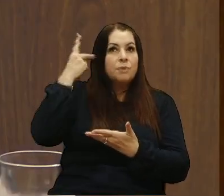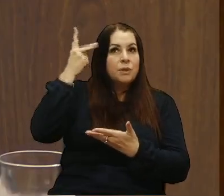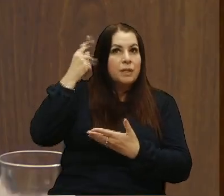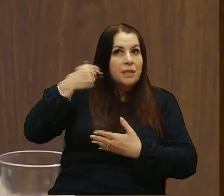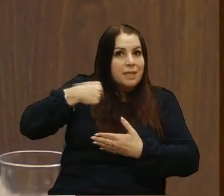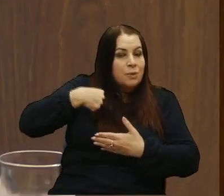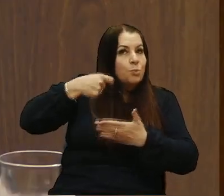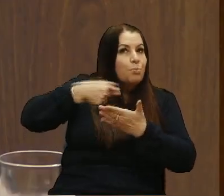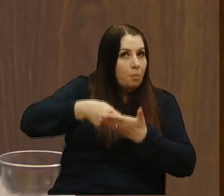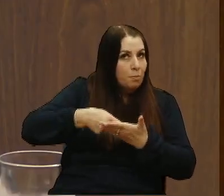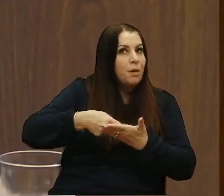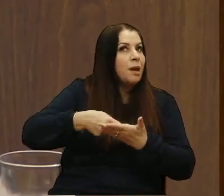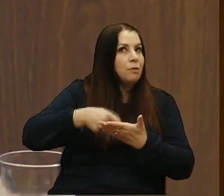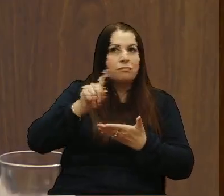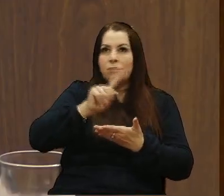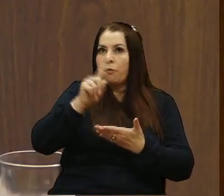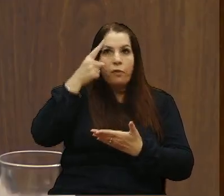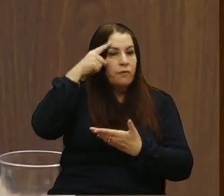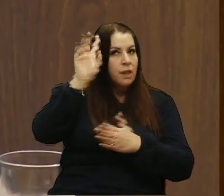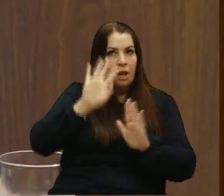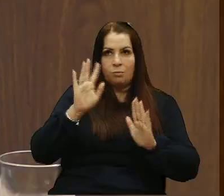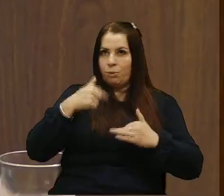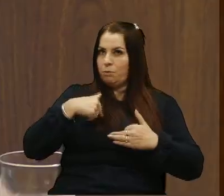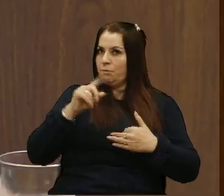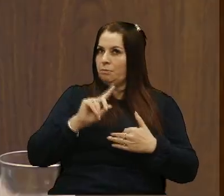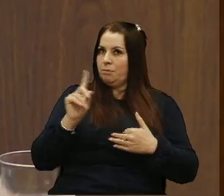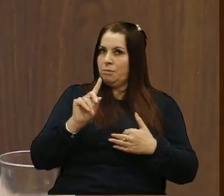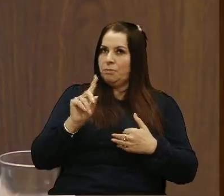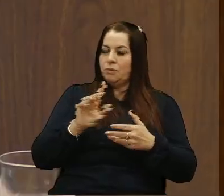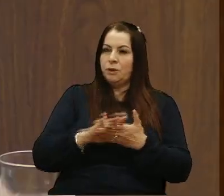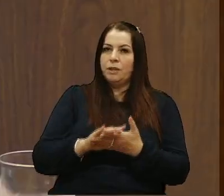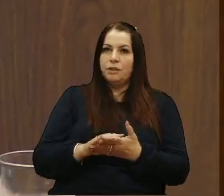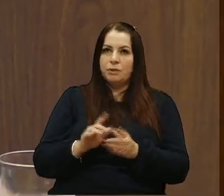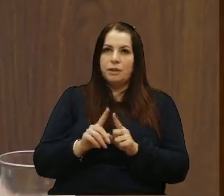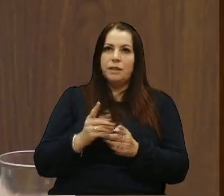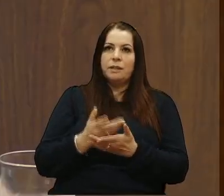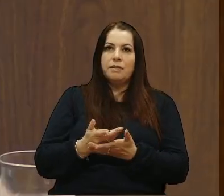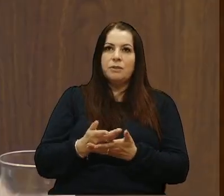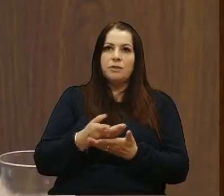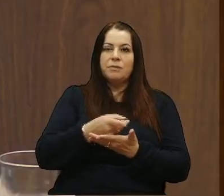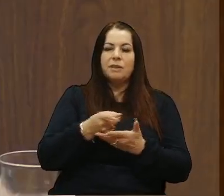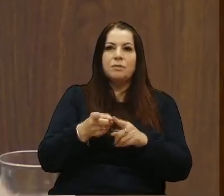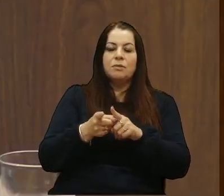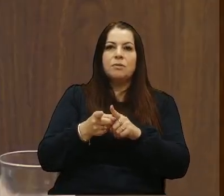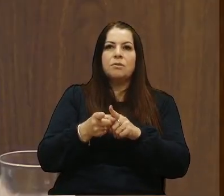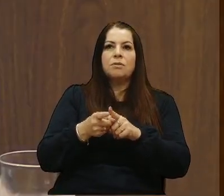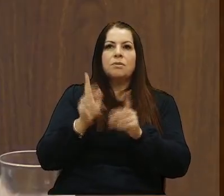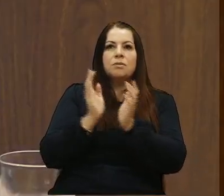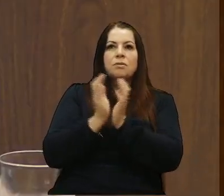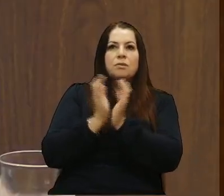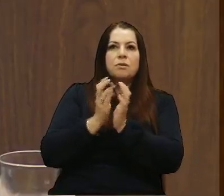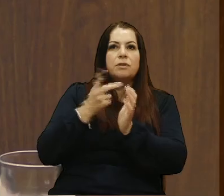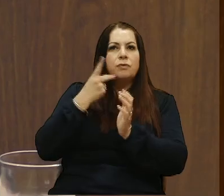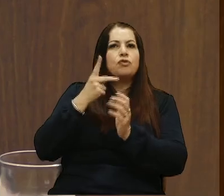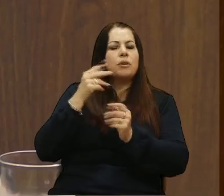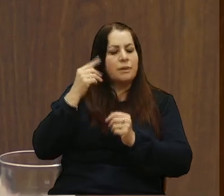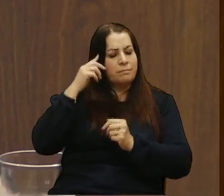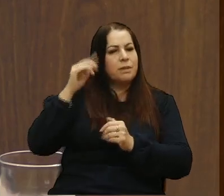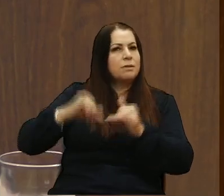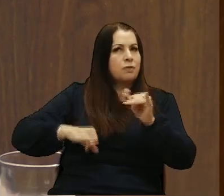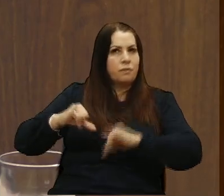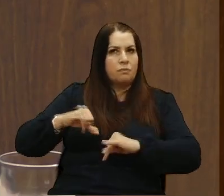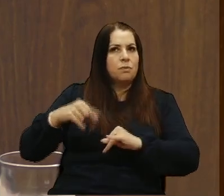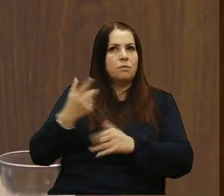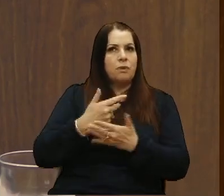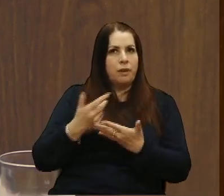eu que pago, que não foi inventado por mim. Então, o que eu passei e esses colegas que estão aqui viram que eu passei não é igual a